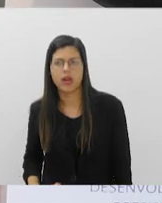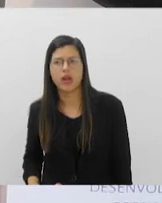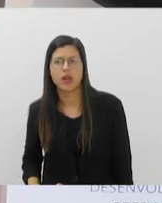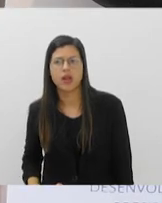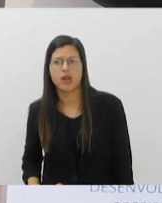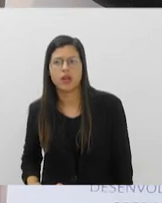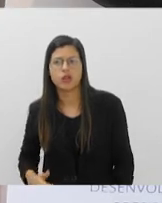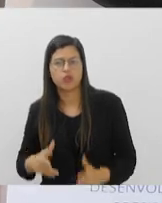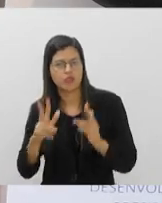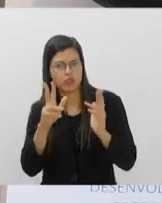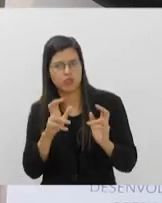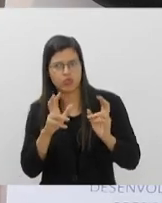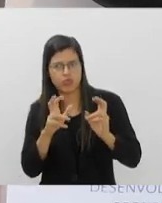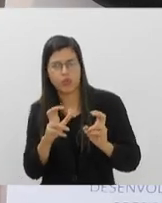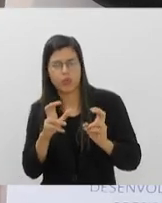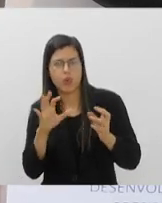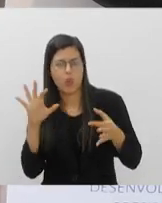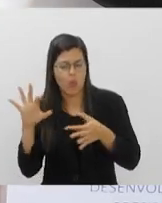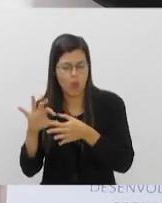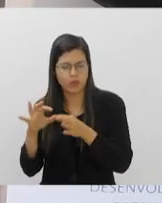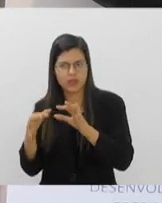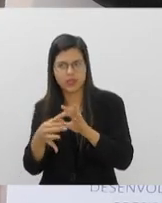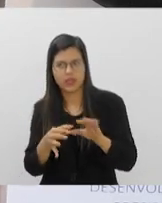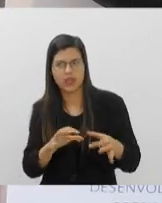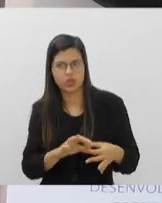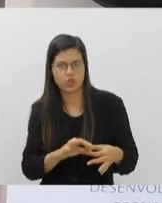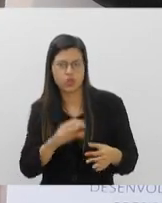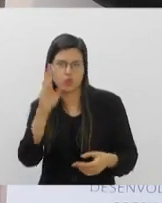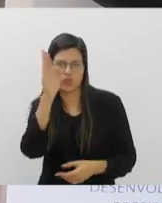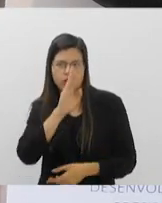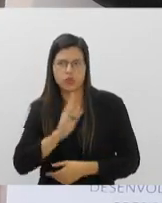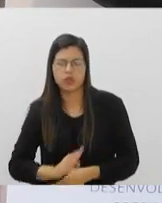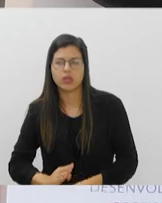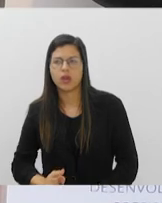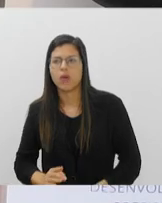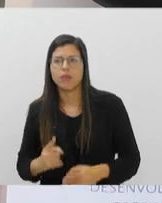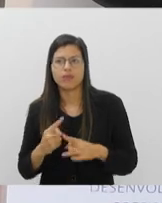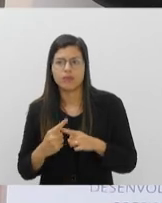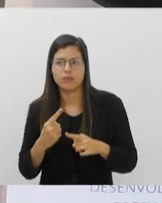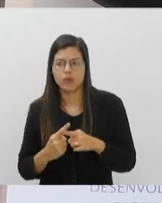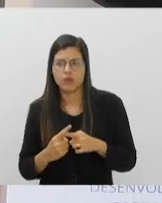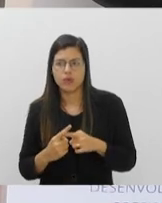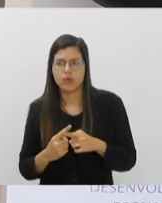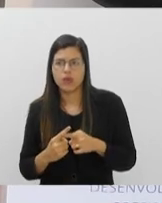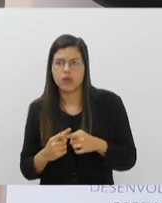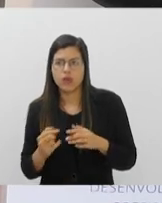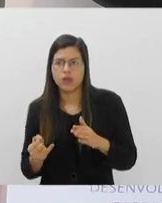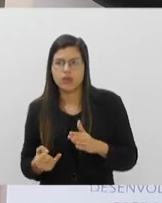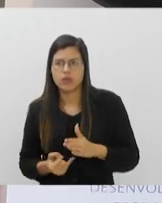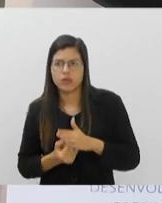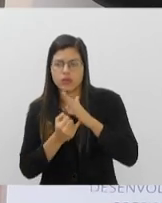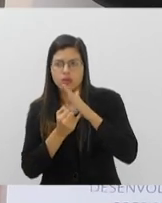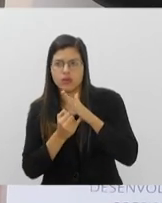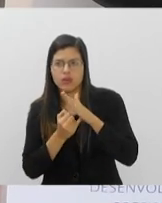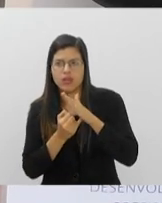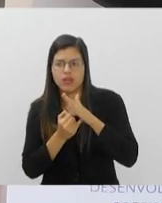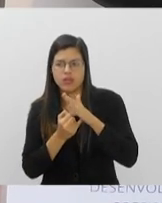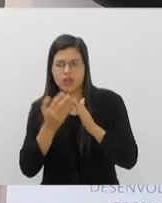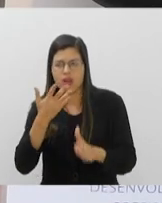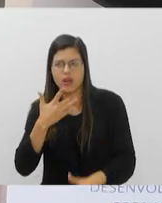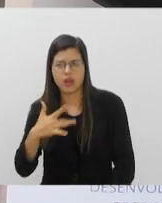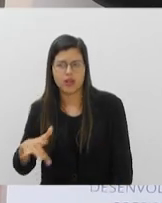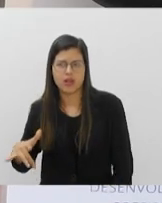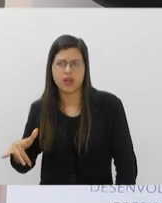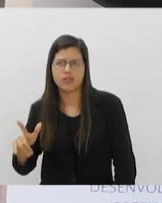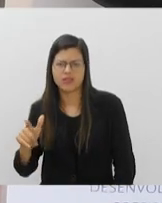gente né num contexto eh Nacional porque a institucional a criança é muito cruel